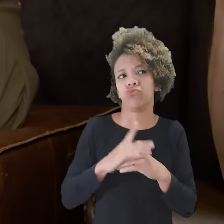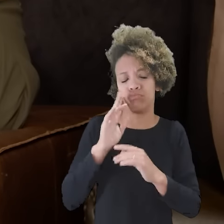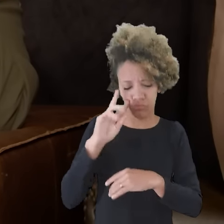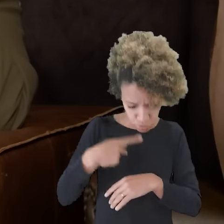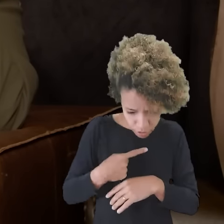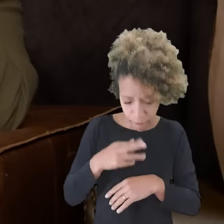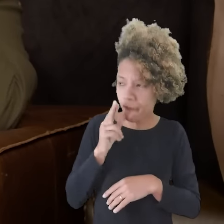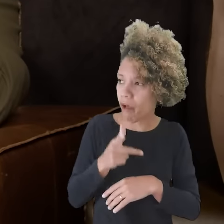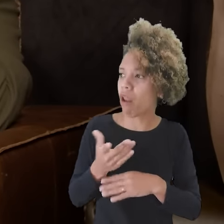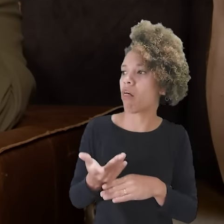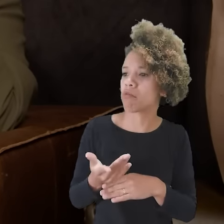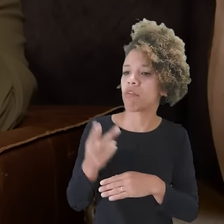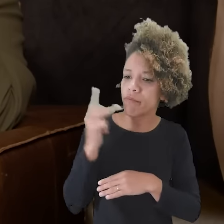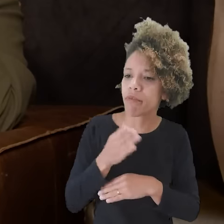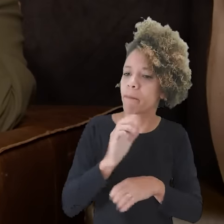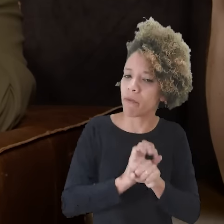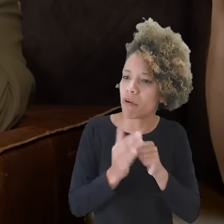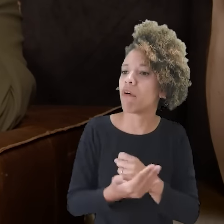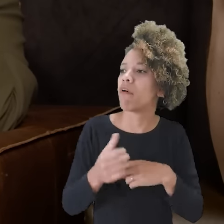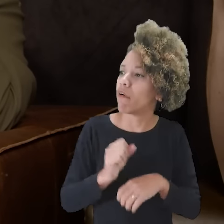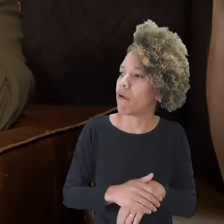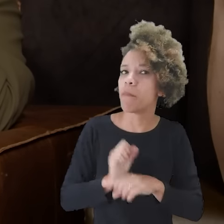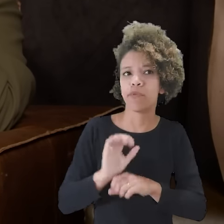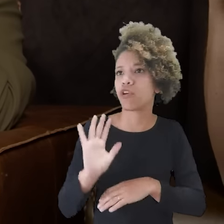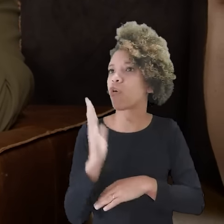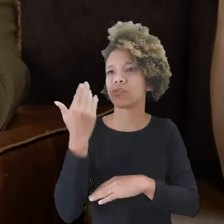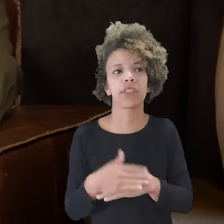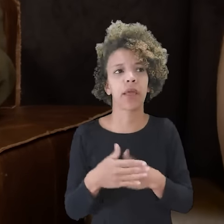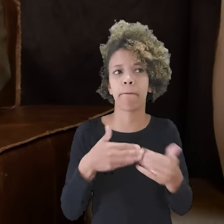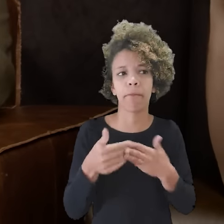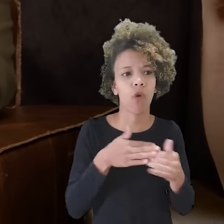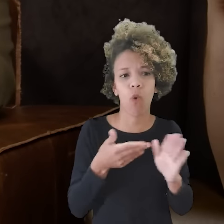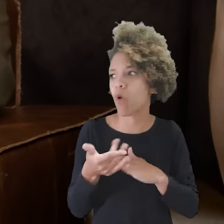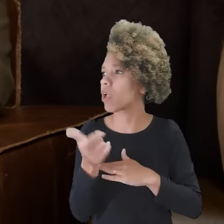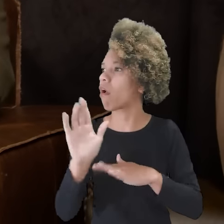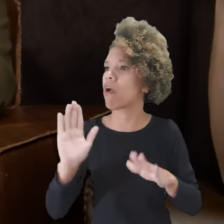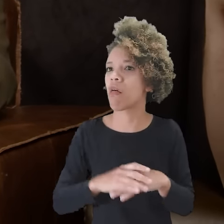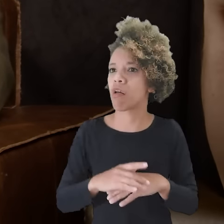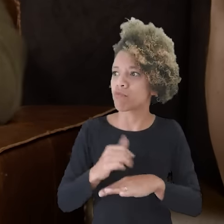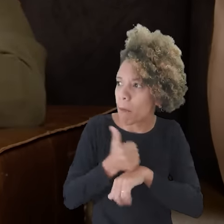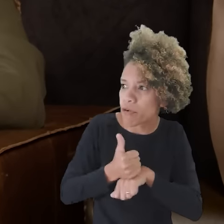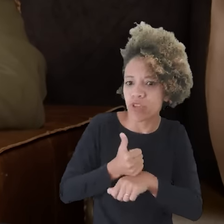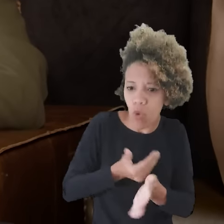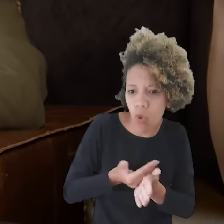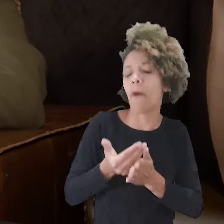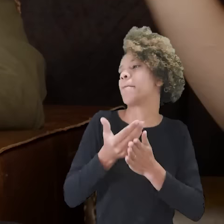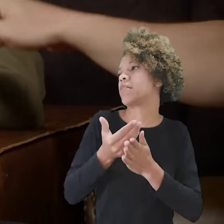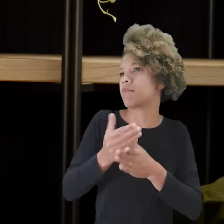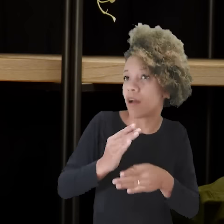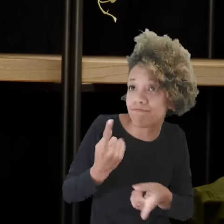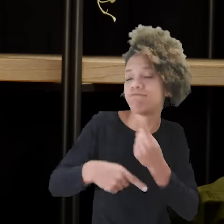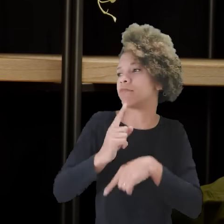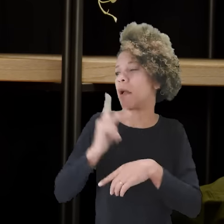dizia velho essa dessa pandemia podia ter acontecido em qualquer outro momento velho na hora que minha carreira começa a dar certo vem a da